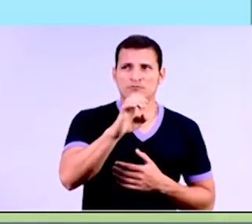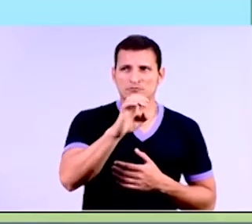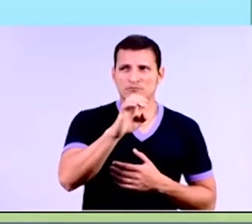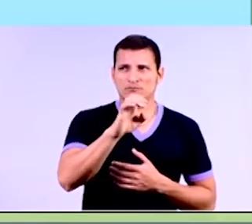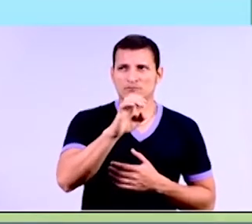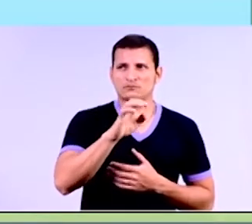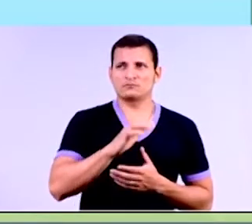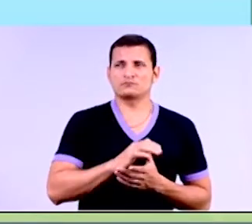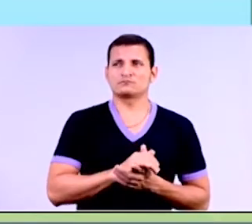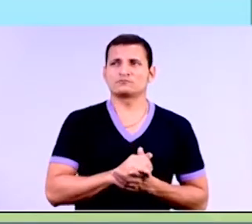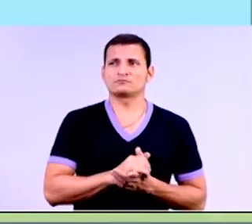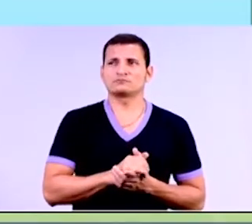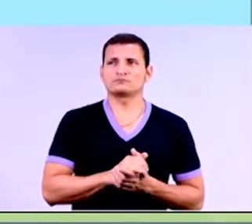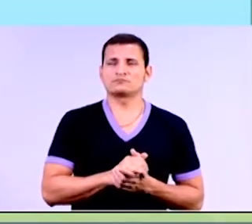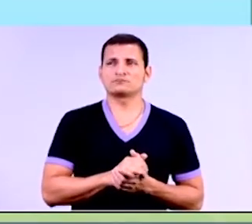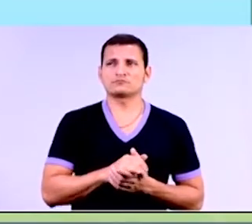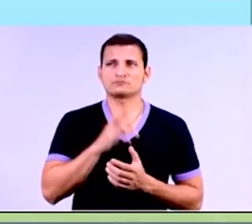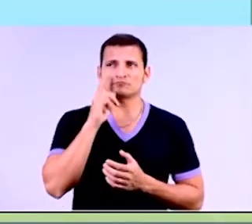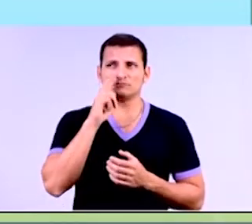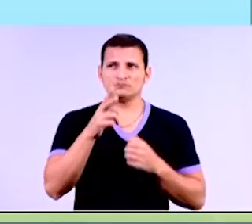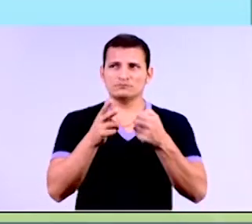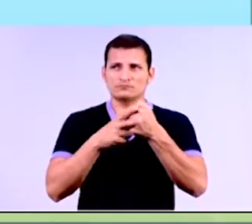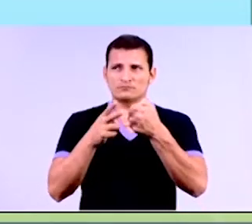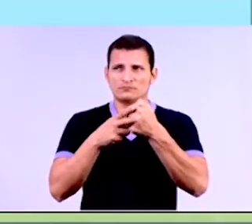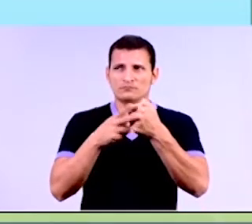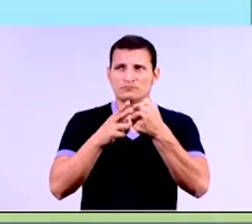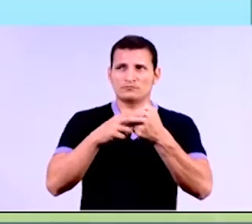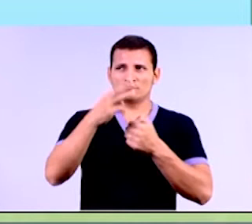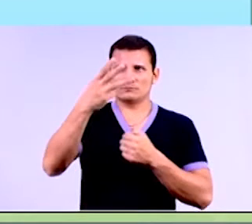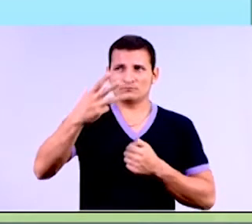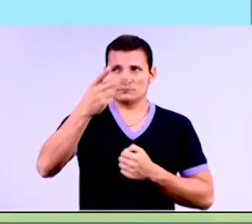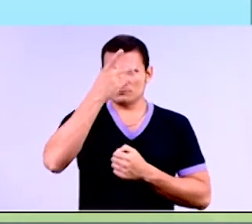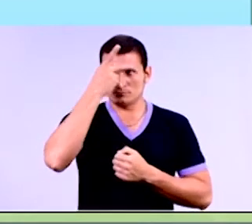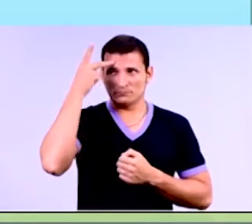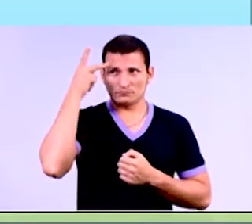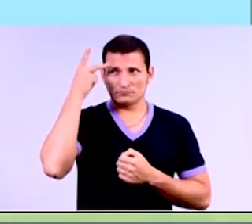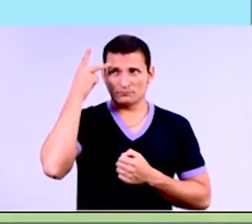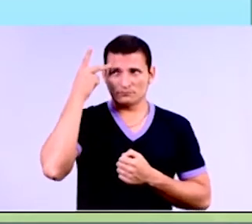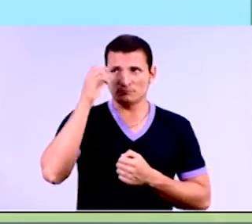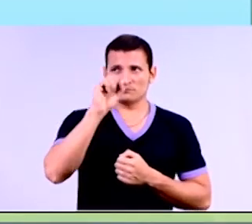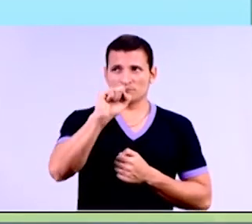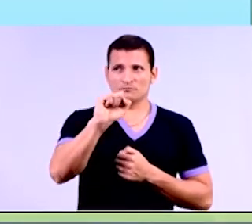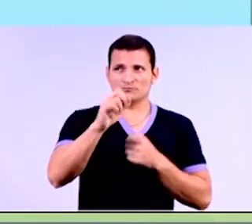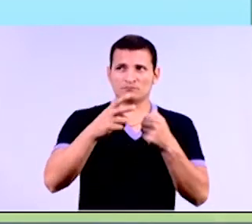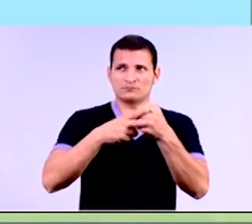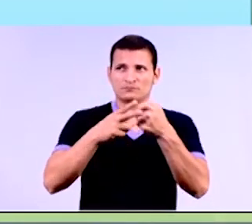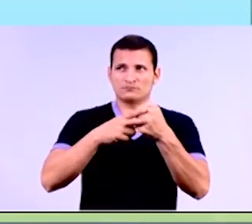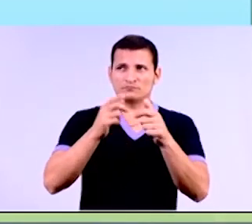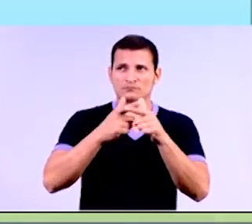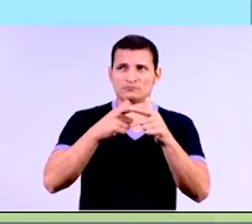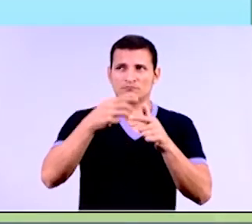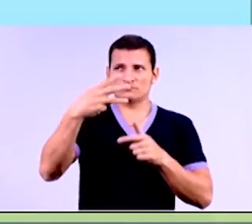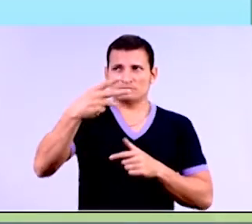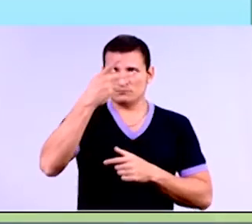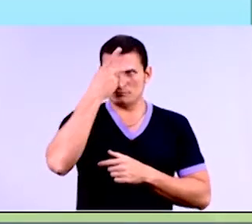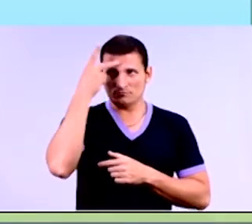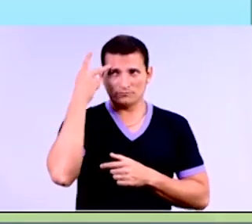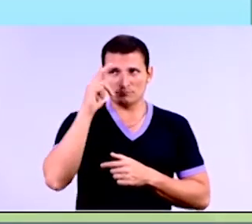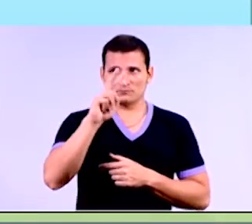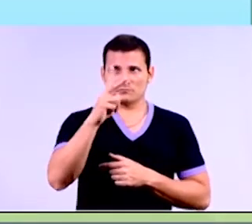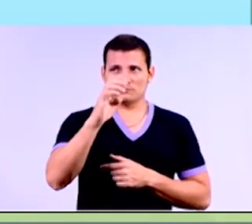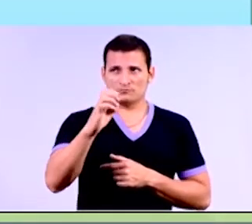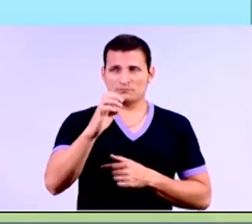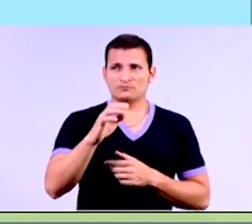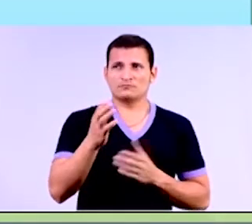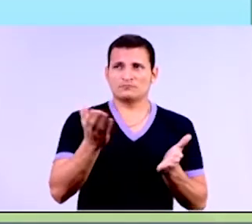to eat fruit. Nós vemos aqui o verbo por causa da terceira pessoa, né? O S no verbo por causa da terceira pessoa, he. Agora nós